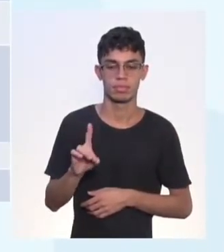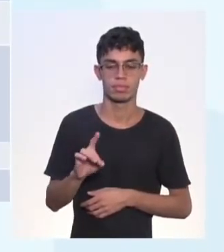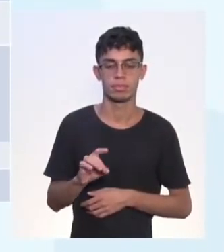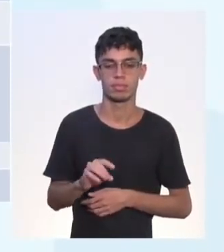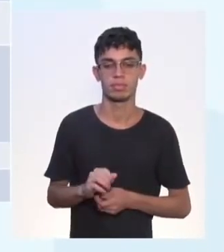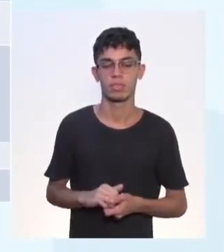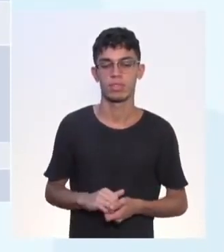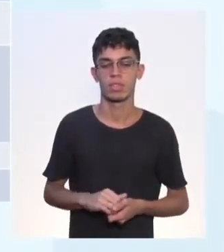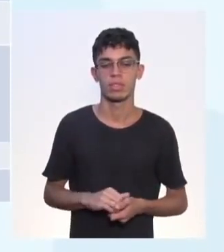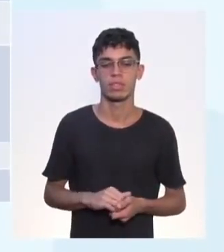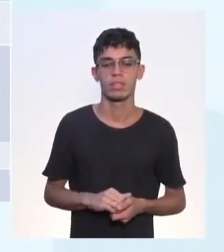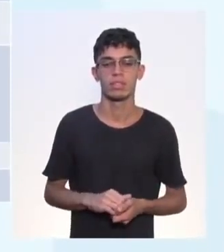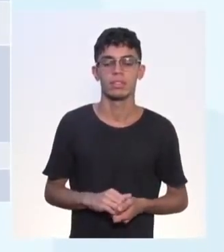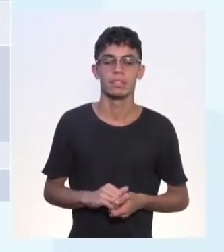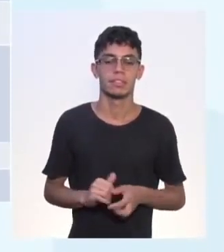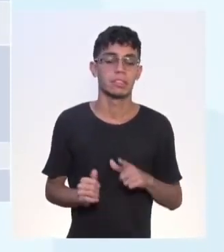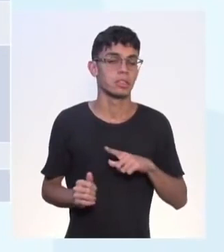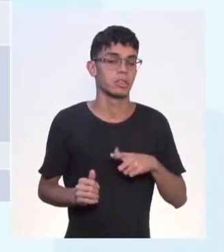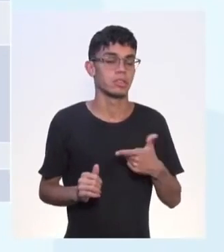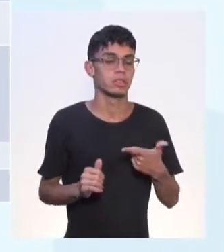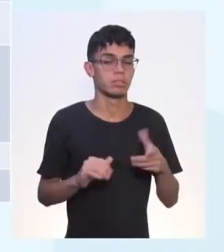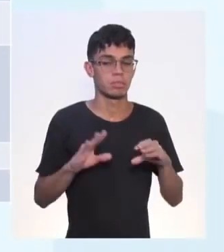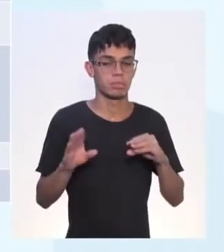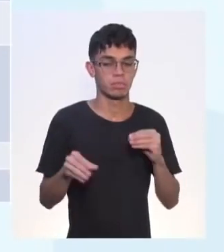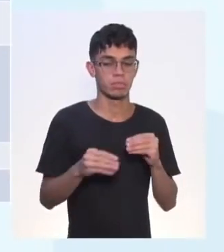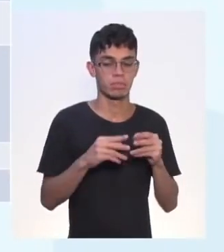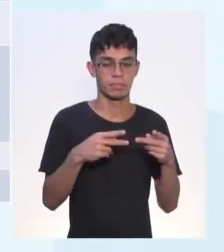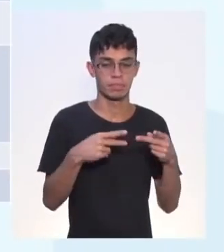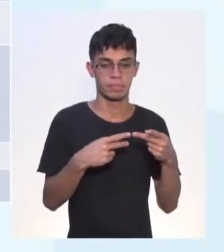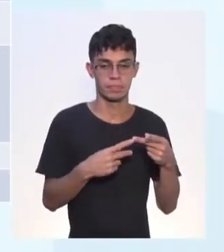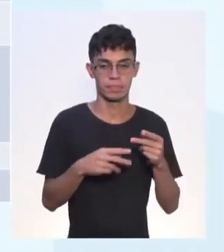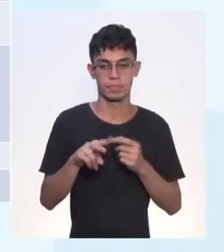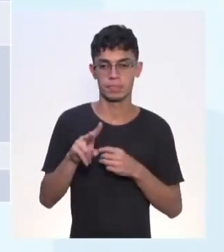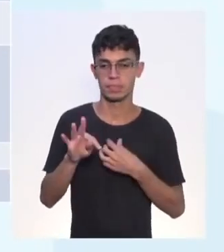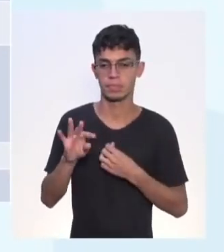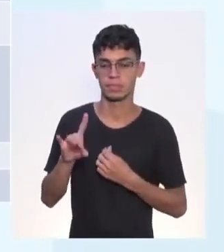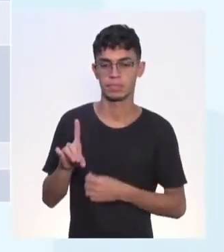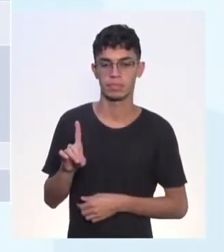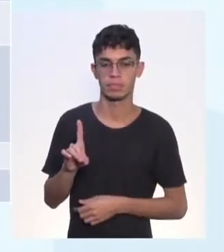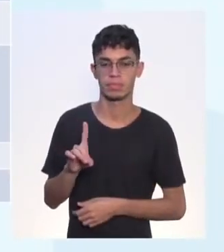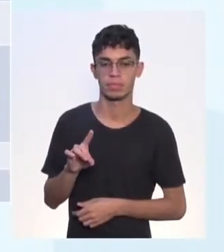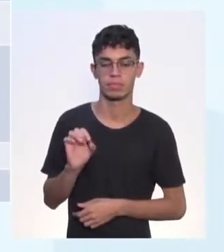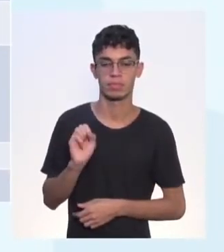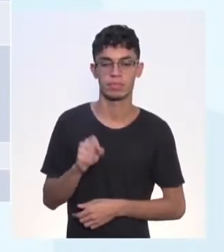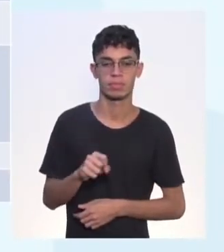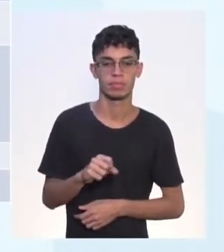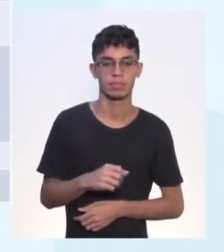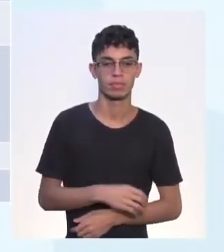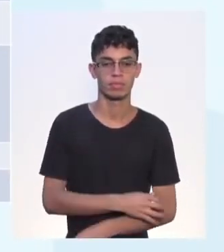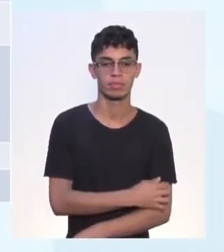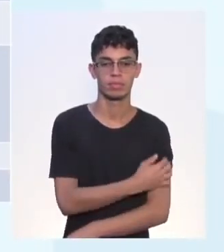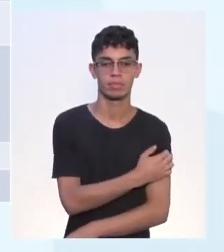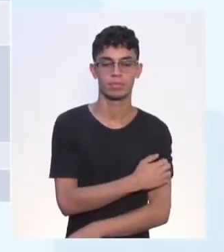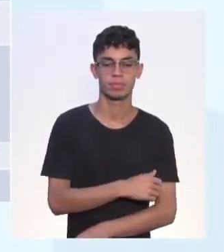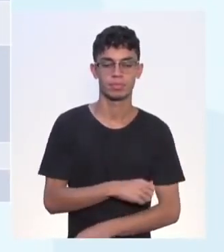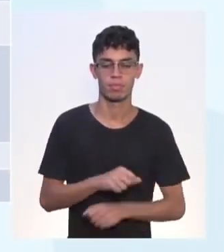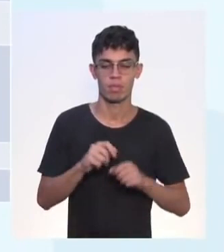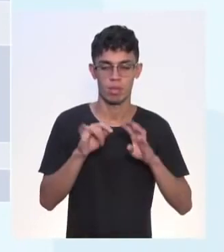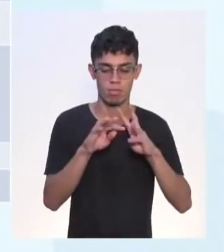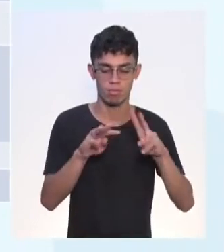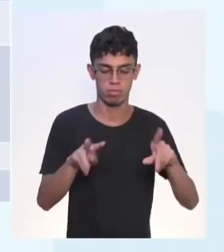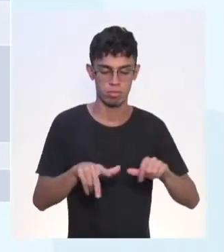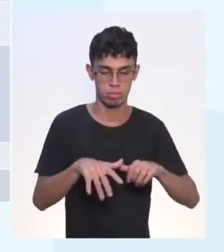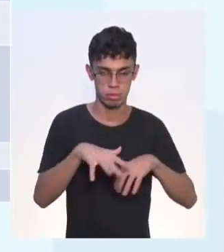montanhas, não há preposição na ligação entre o verbo e o complemento, VTD. Então, é isso mesmo. Segunda frase, a poeira